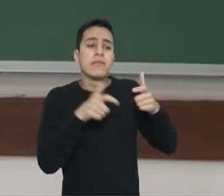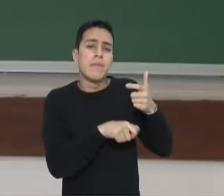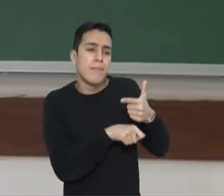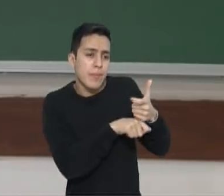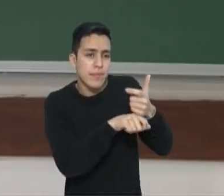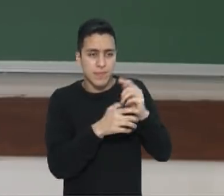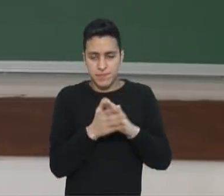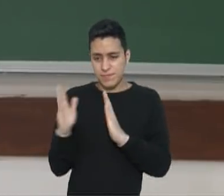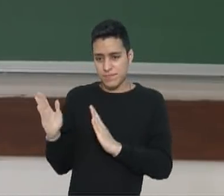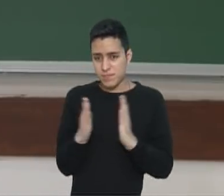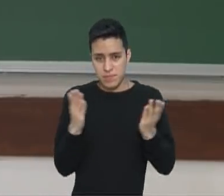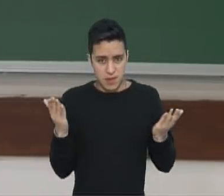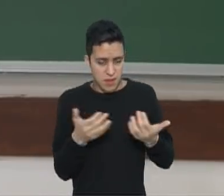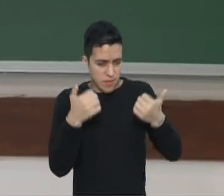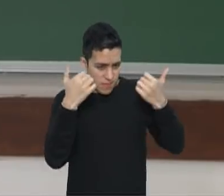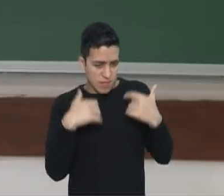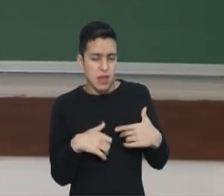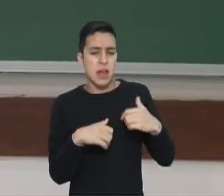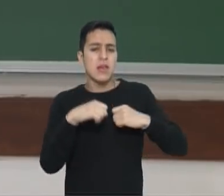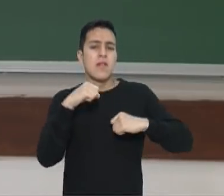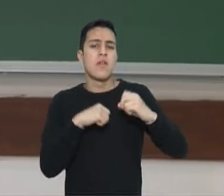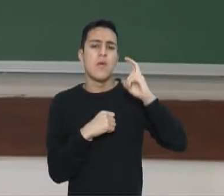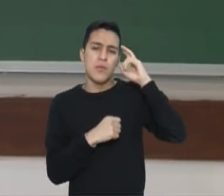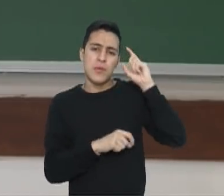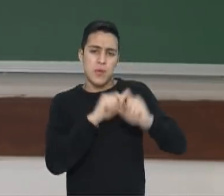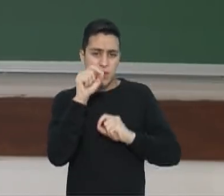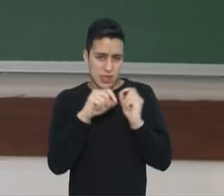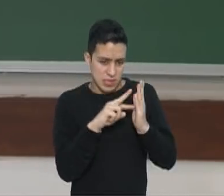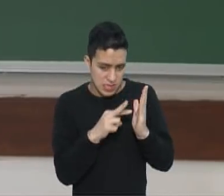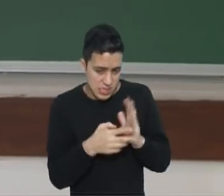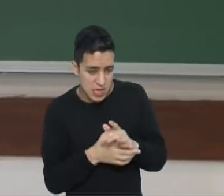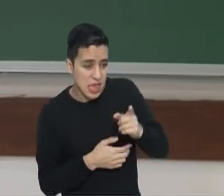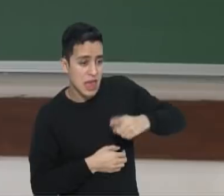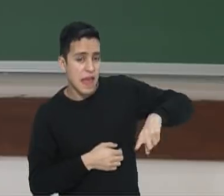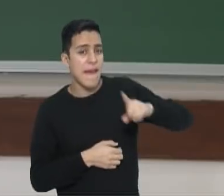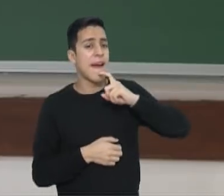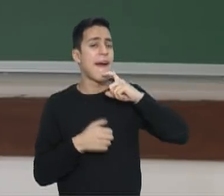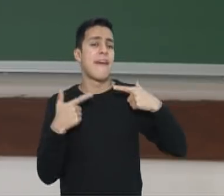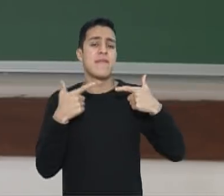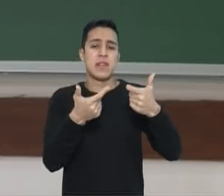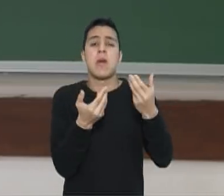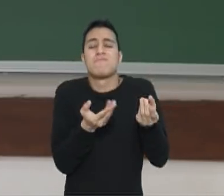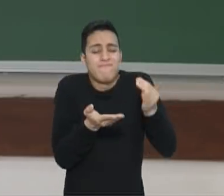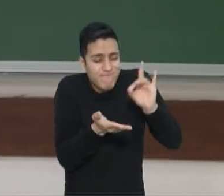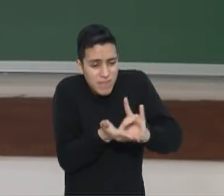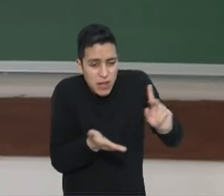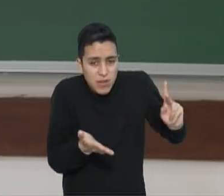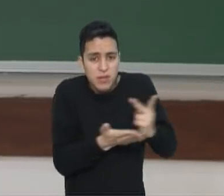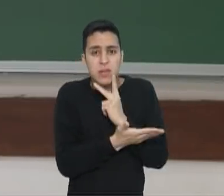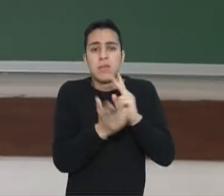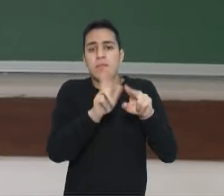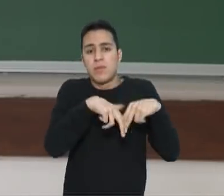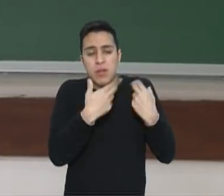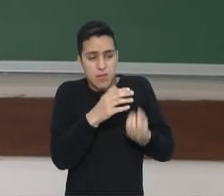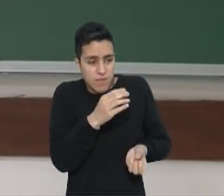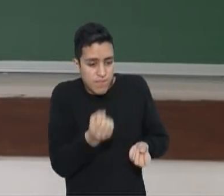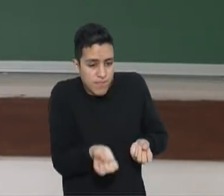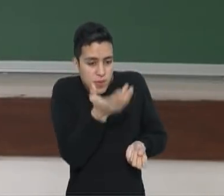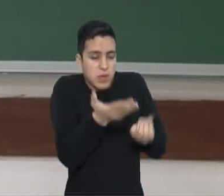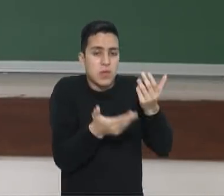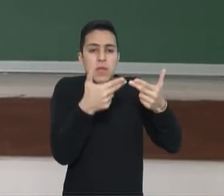ideia de indústria cultural vai lembrar que a Guerra Fria foi legitimada na produção de